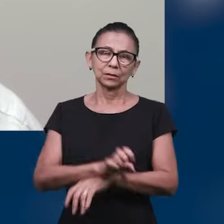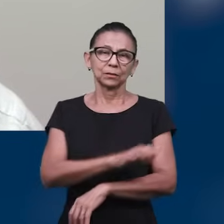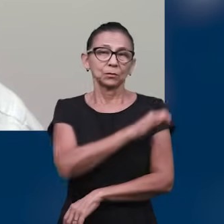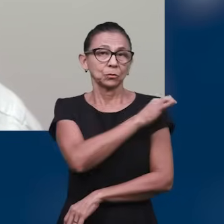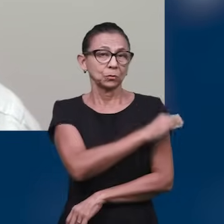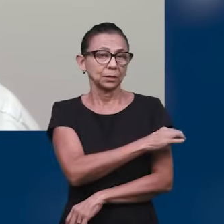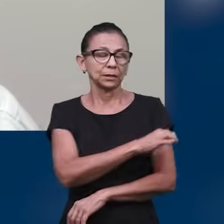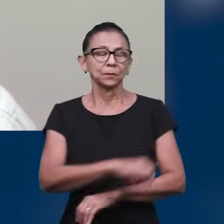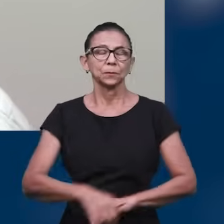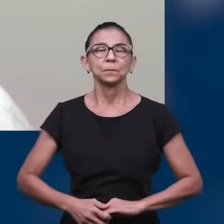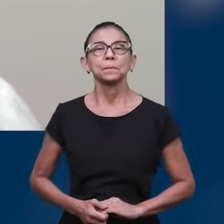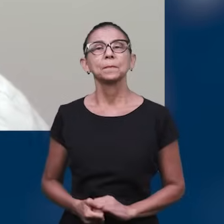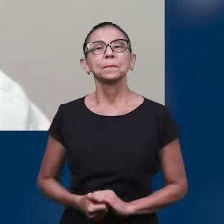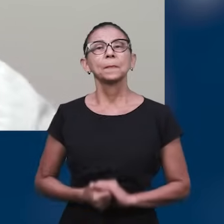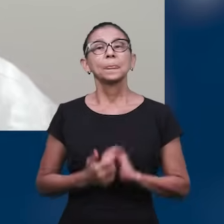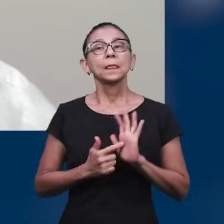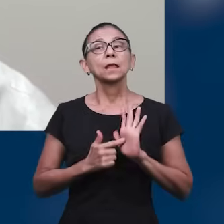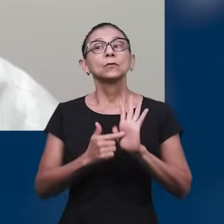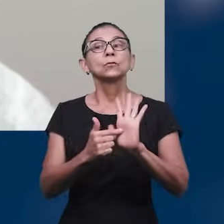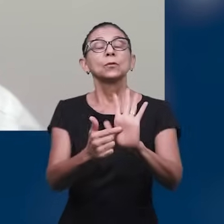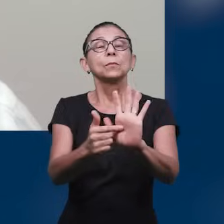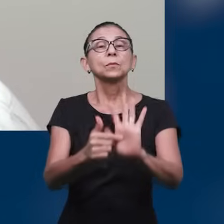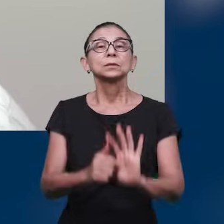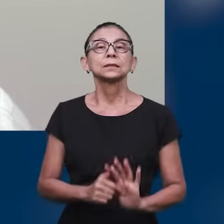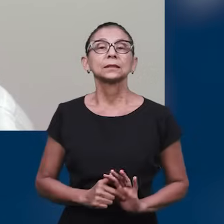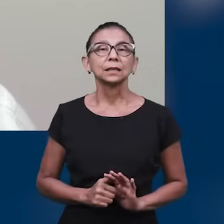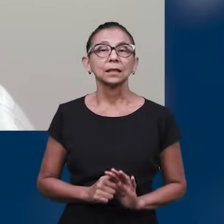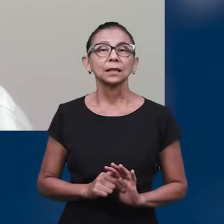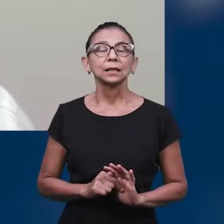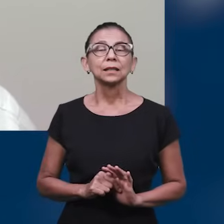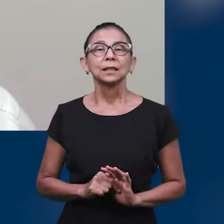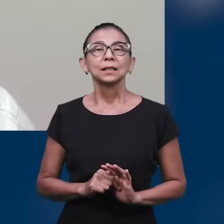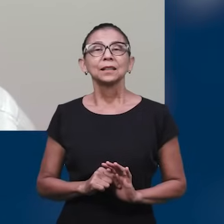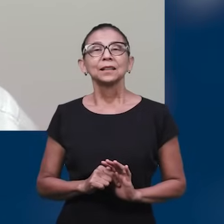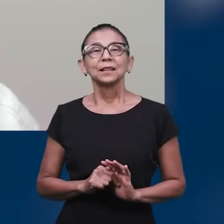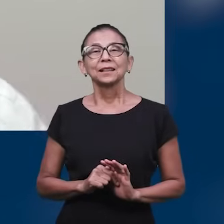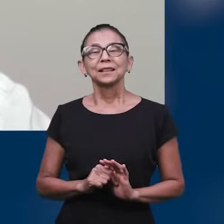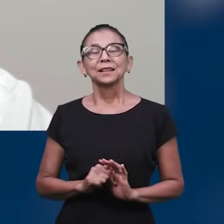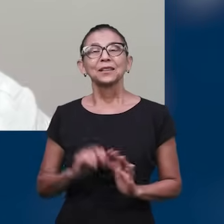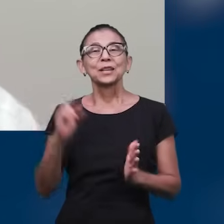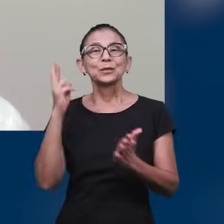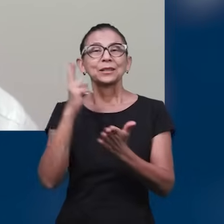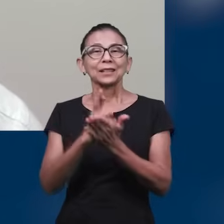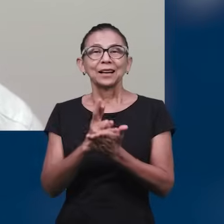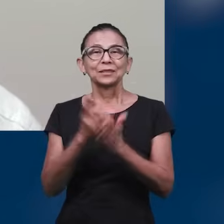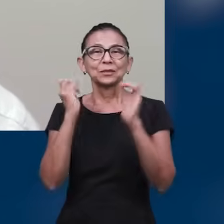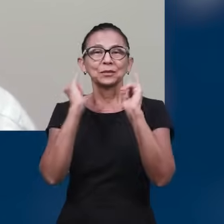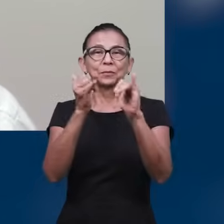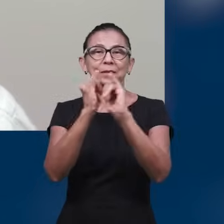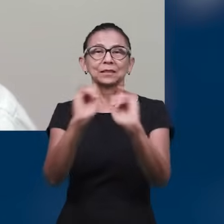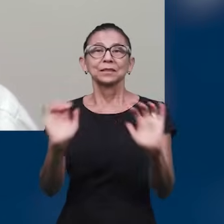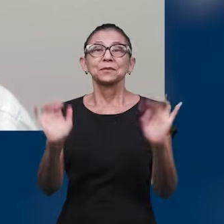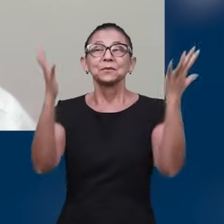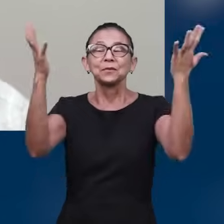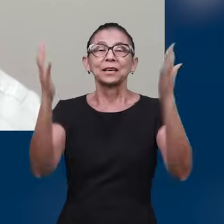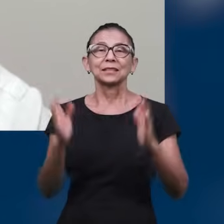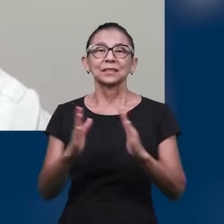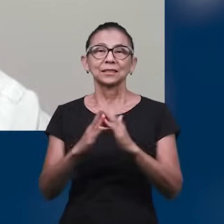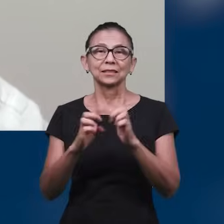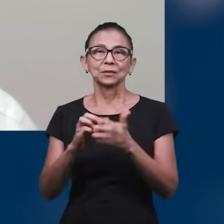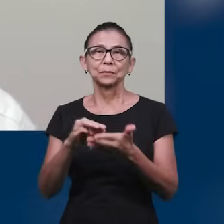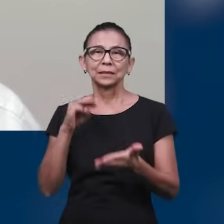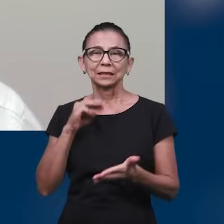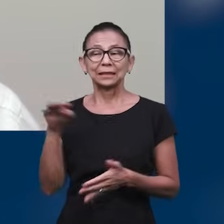trazer aqui as informações de como foi o Trombetas e Festas nas nossas igrejas aqui da área.